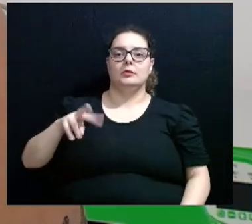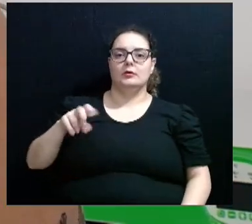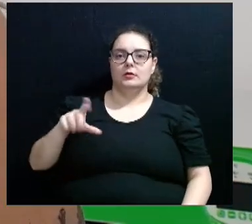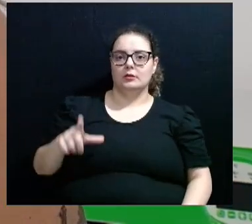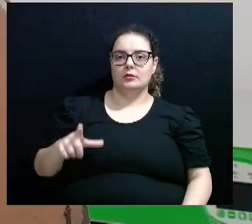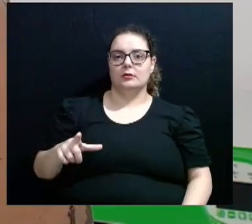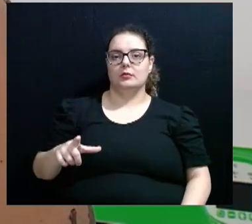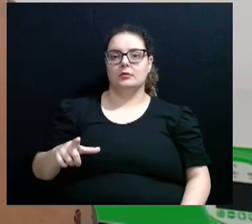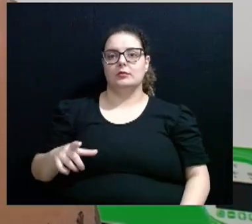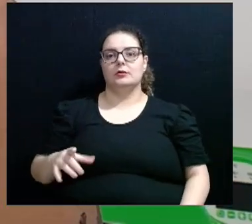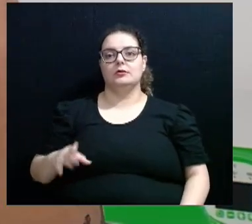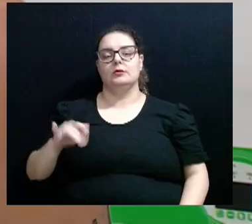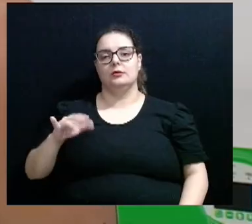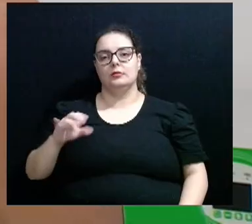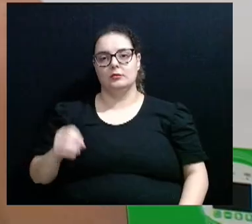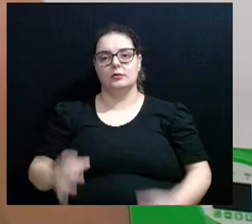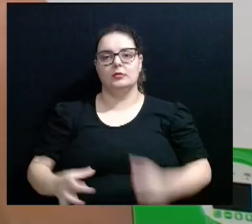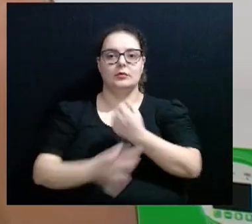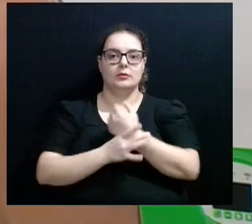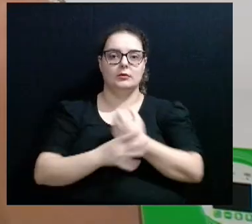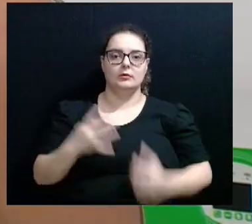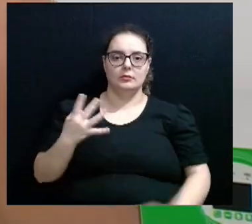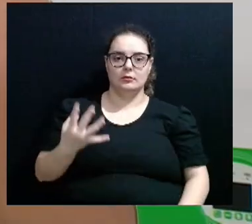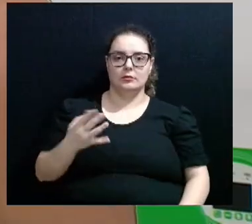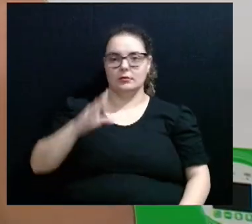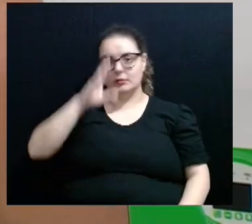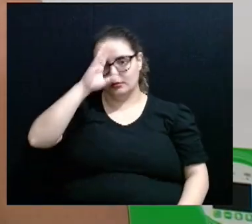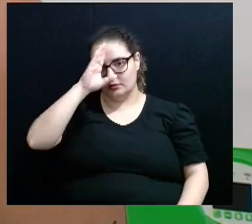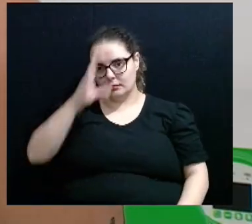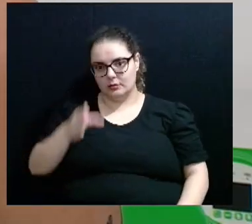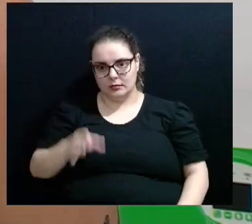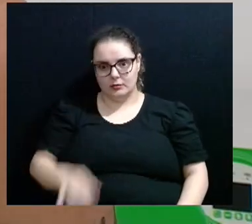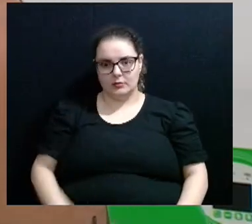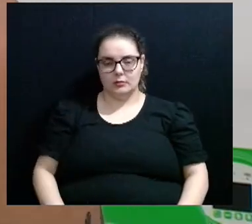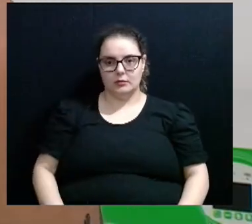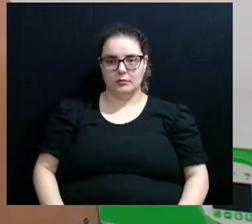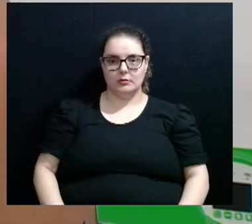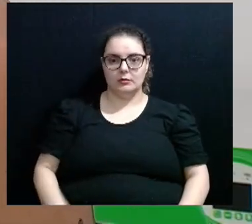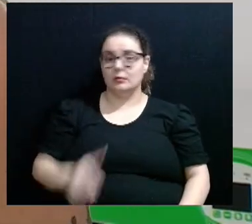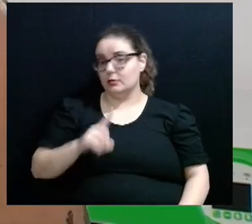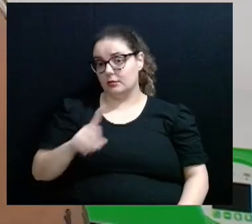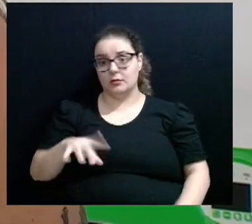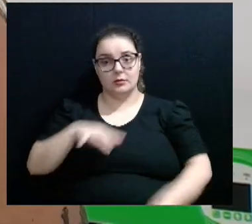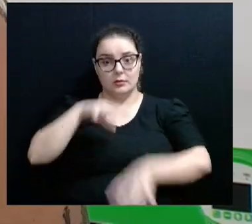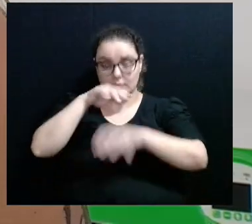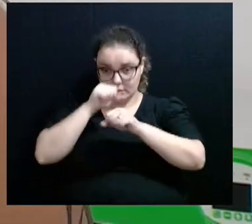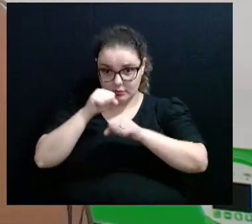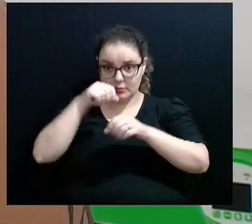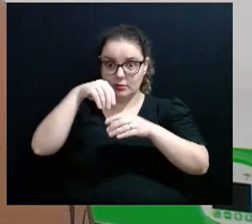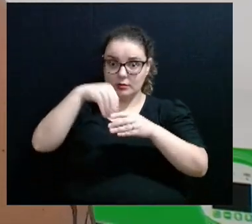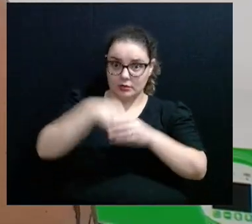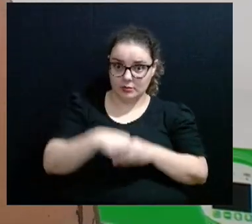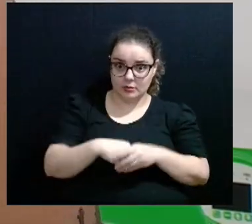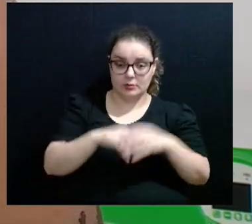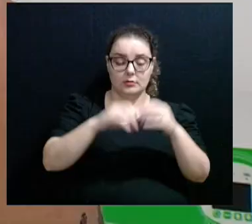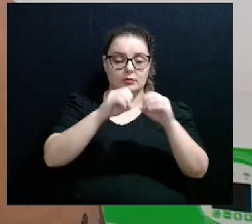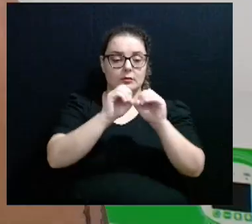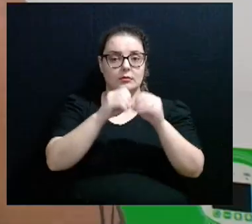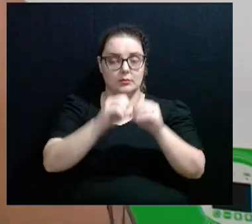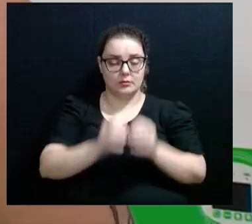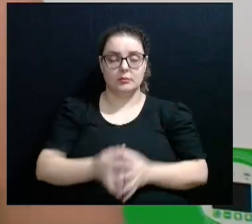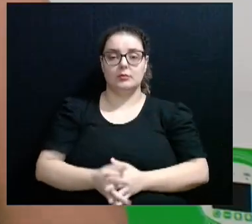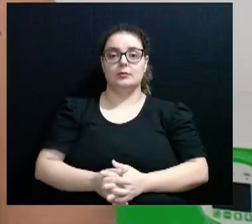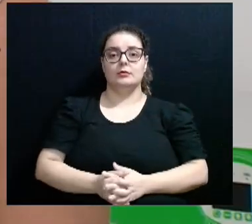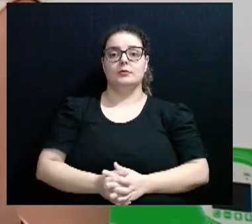a principal diferença é que o pesquisador ele não respira o ar de dentro do laboratório. Então, se a